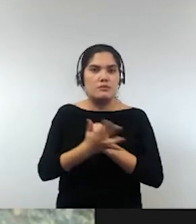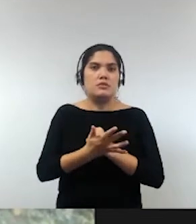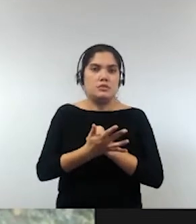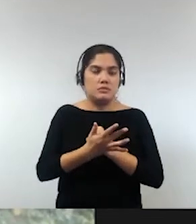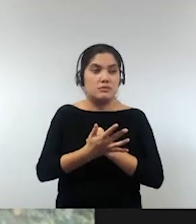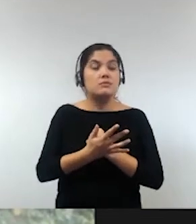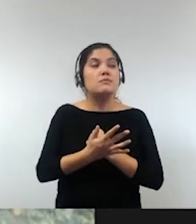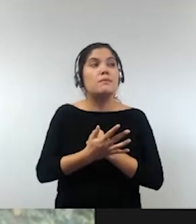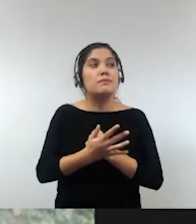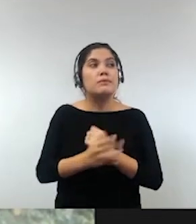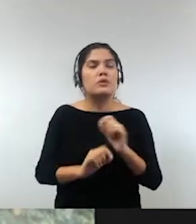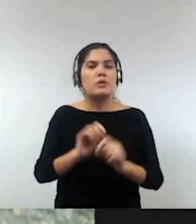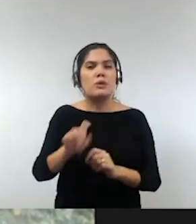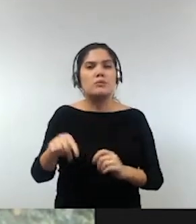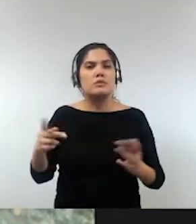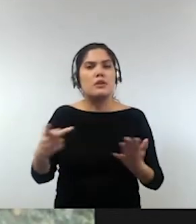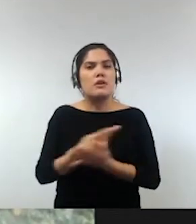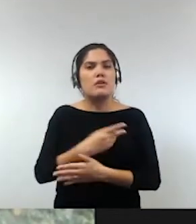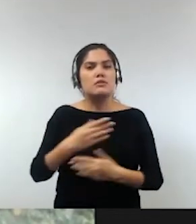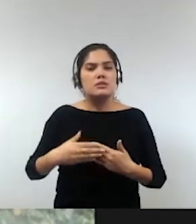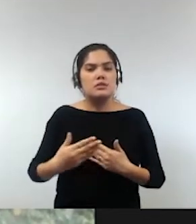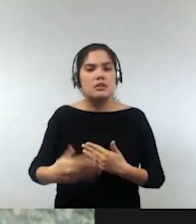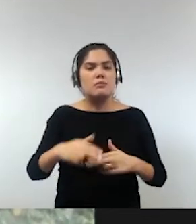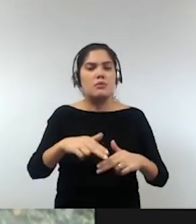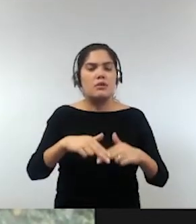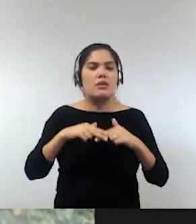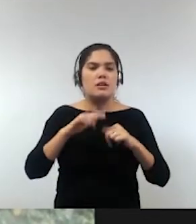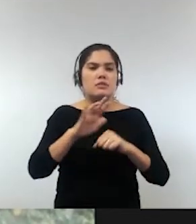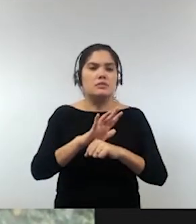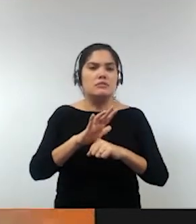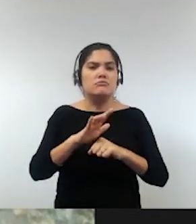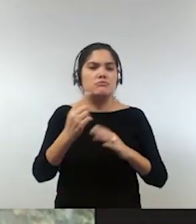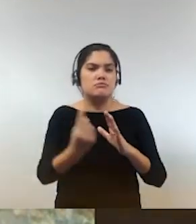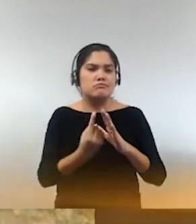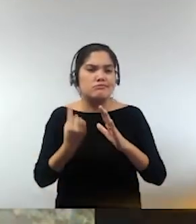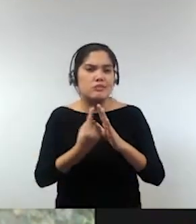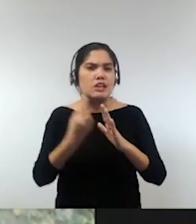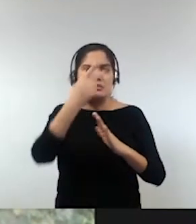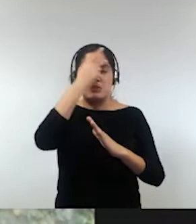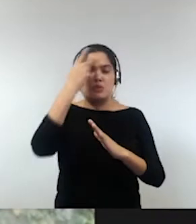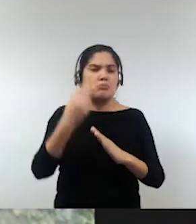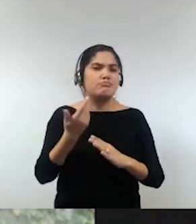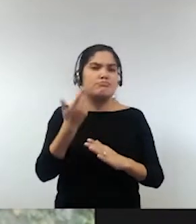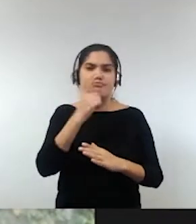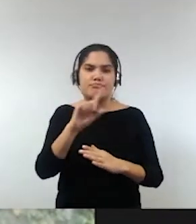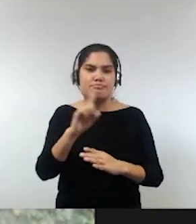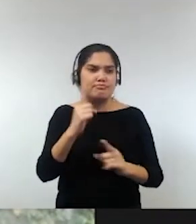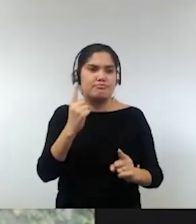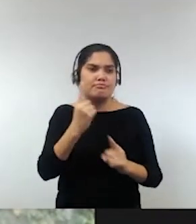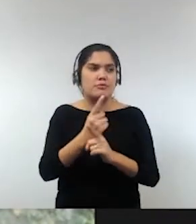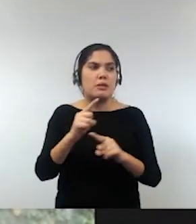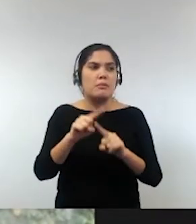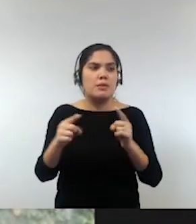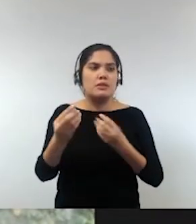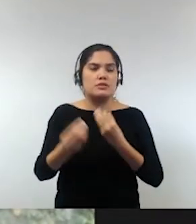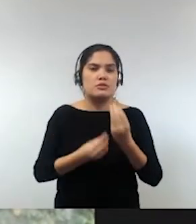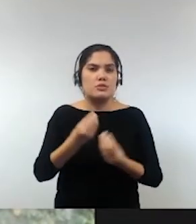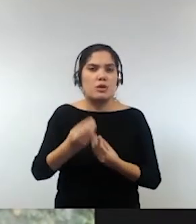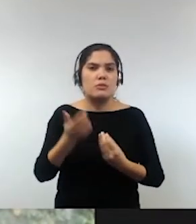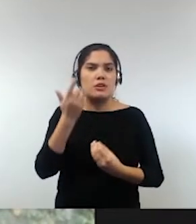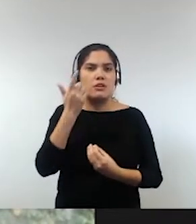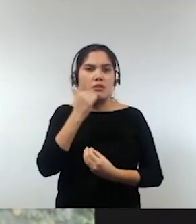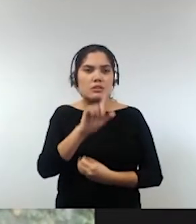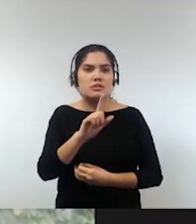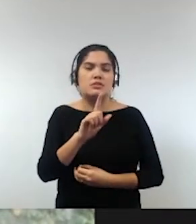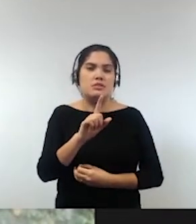como que isso tem acontecido, em razão do isolamento social, as pessoas não podem mais se encontrar, mas como que o tribunal está conseguindo aí